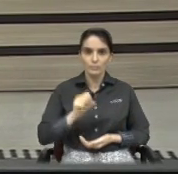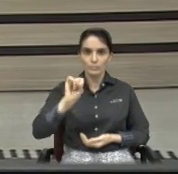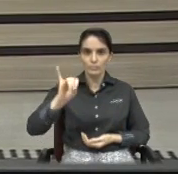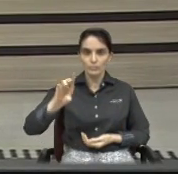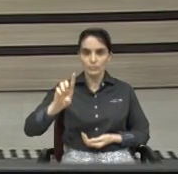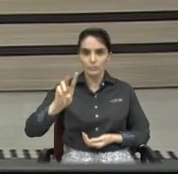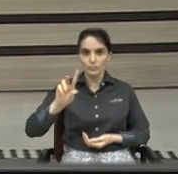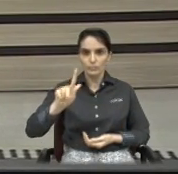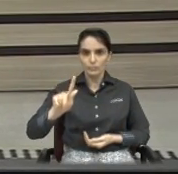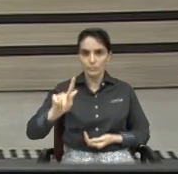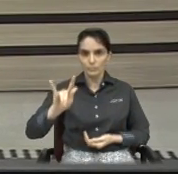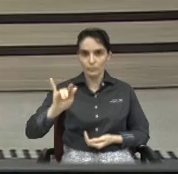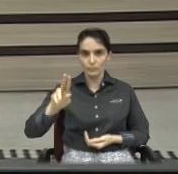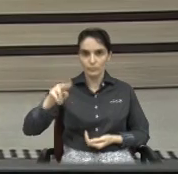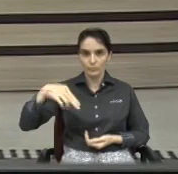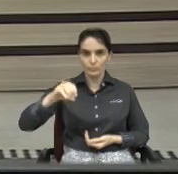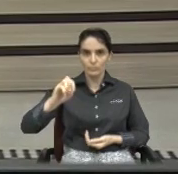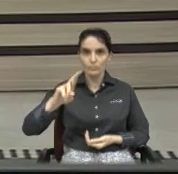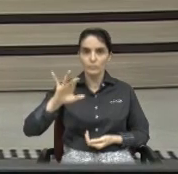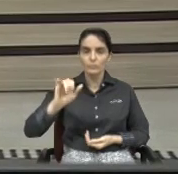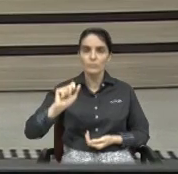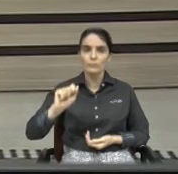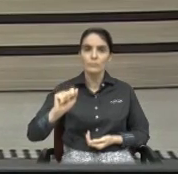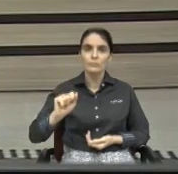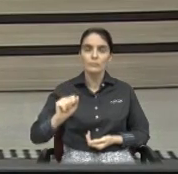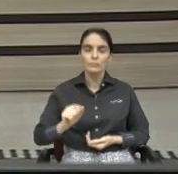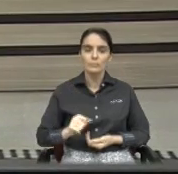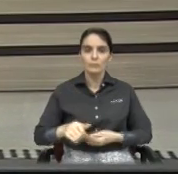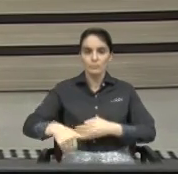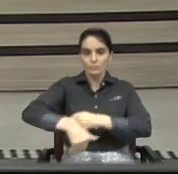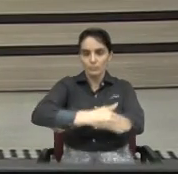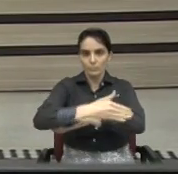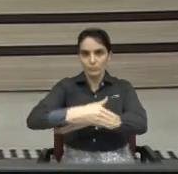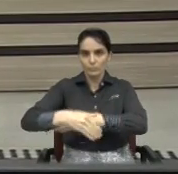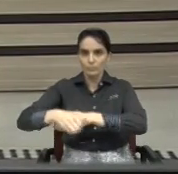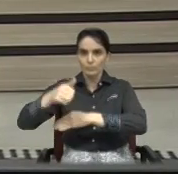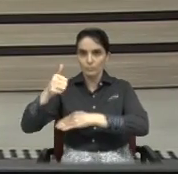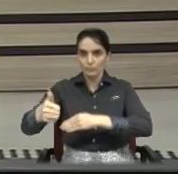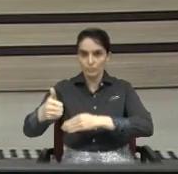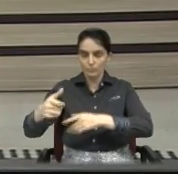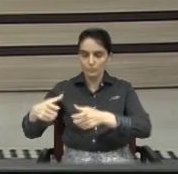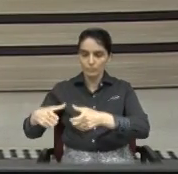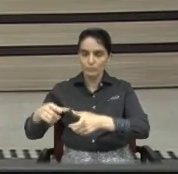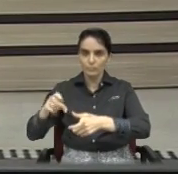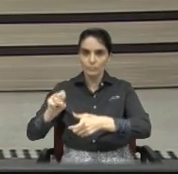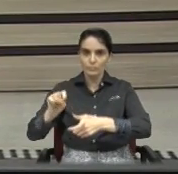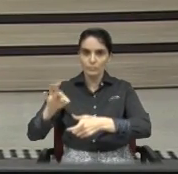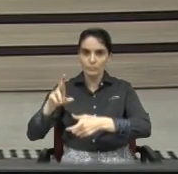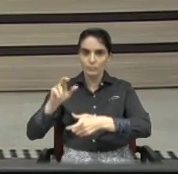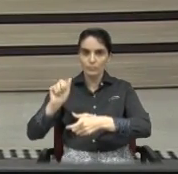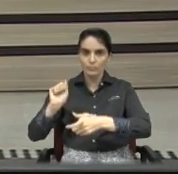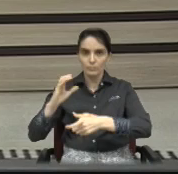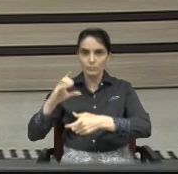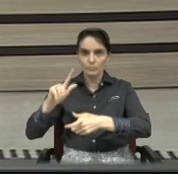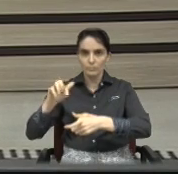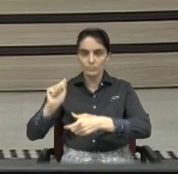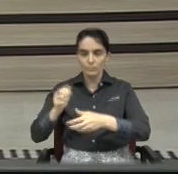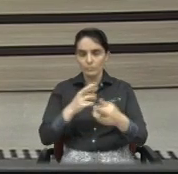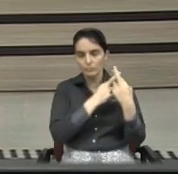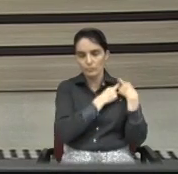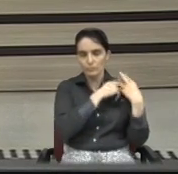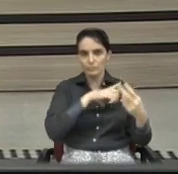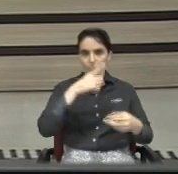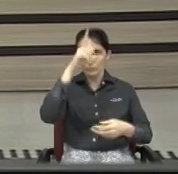Sigenori Iga, a rua projetada 1 do residencial Santa Clara, no município de Limeira. Autor, vereador Luizinho